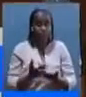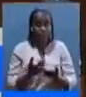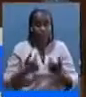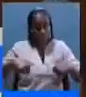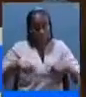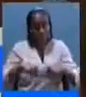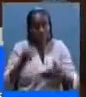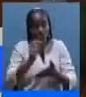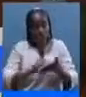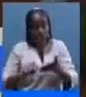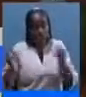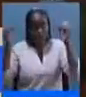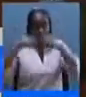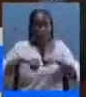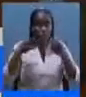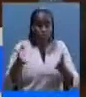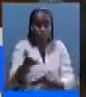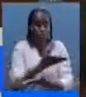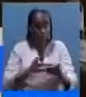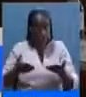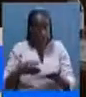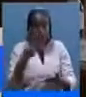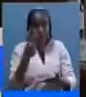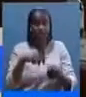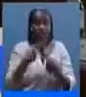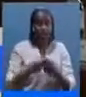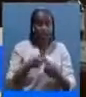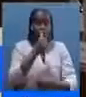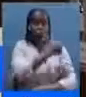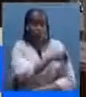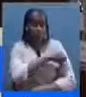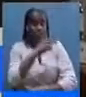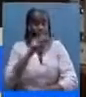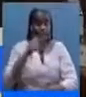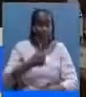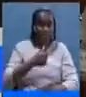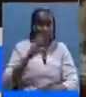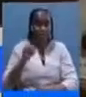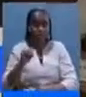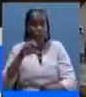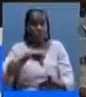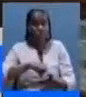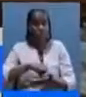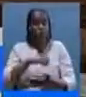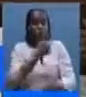um memorando de cooperação de 3 anos entre o Hospital Batista de Sousa e o Centro Hospitalar de Lisboa Norte.